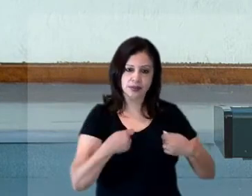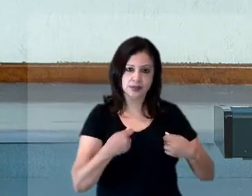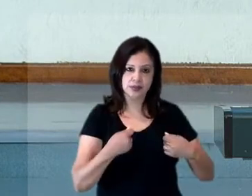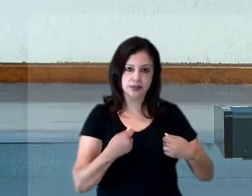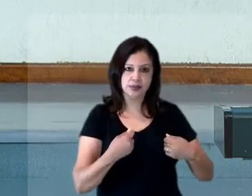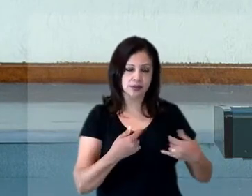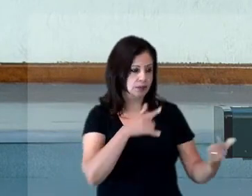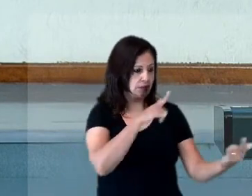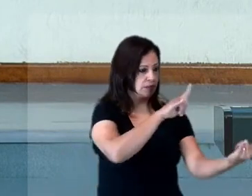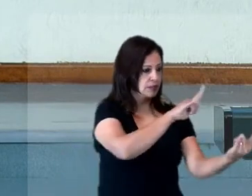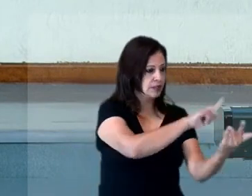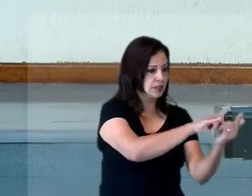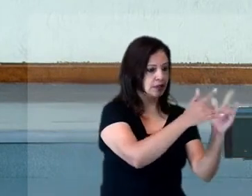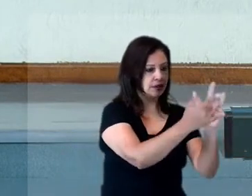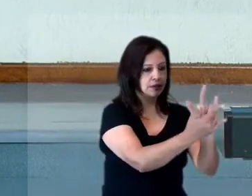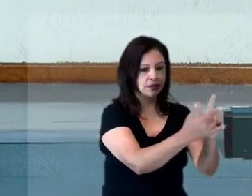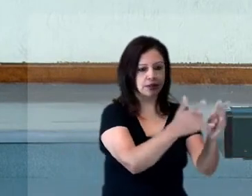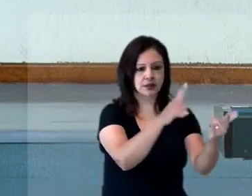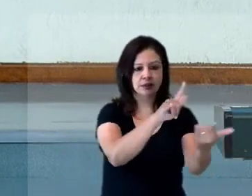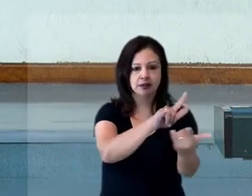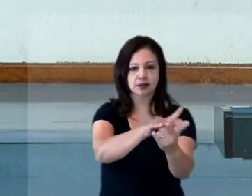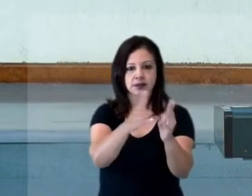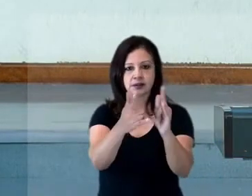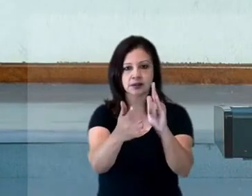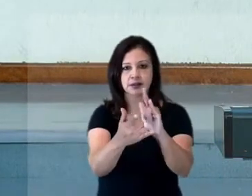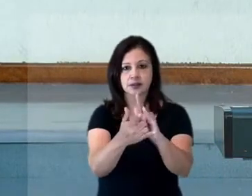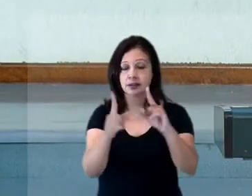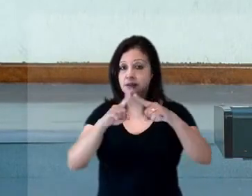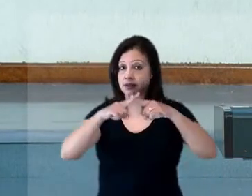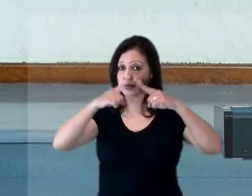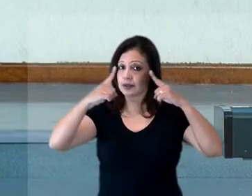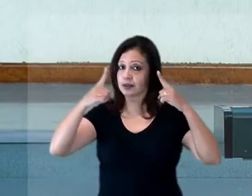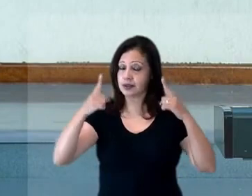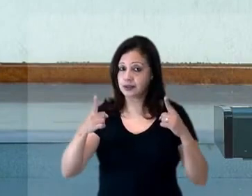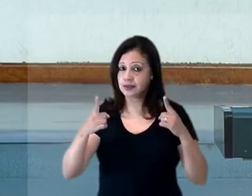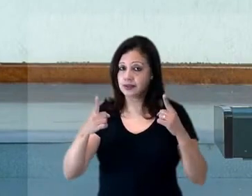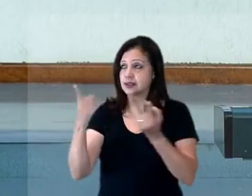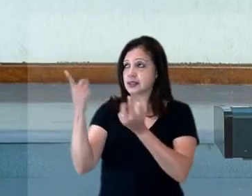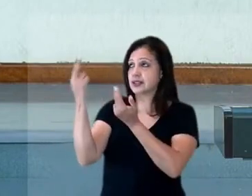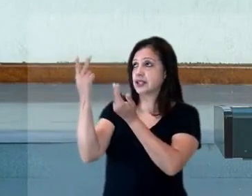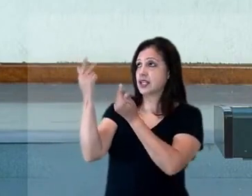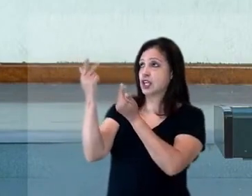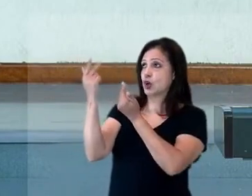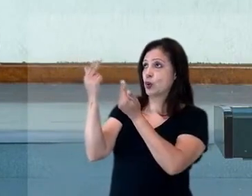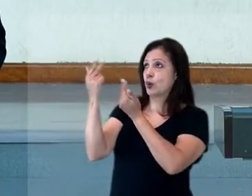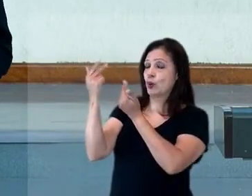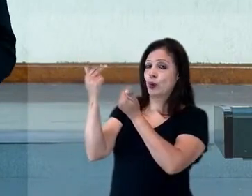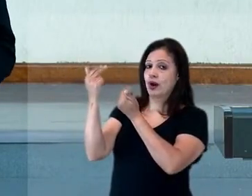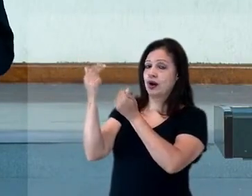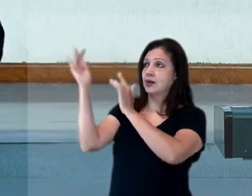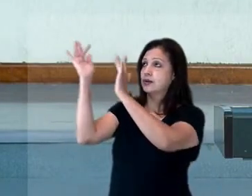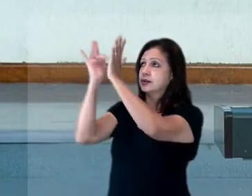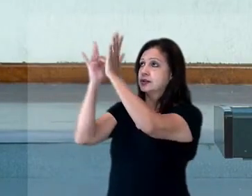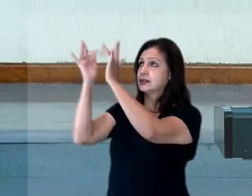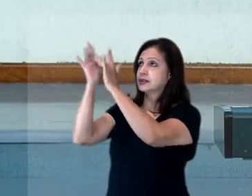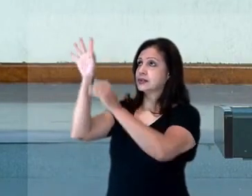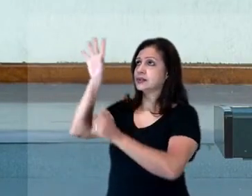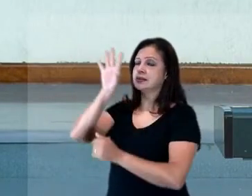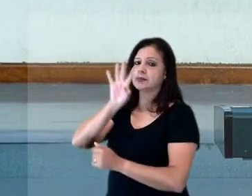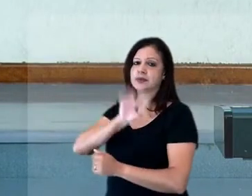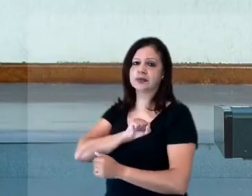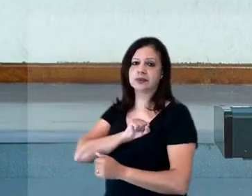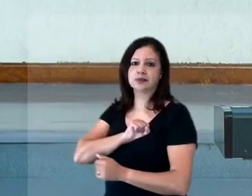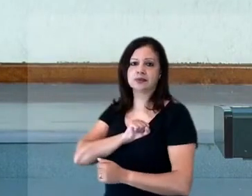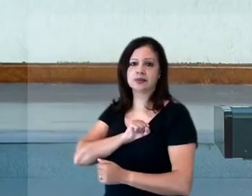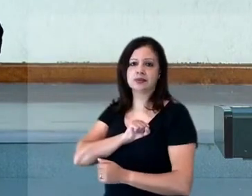outros. Porém, ele diz como ele nos amou. E que amor é